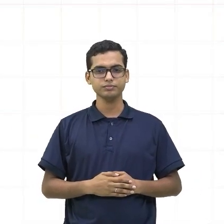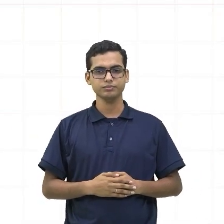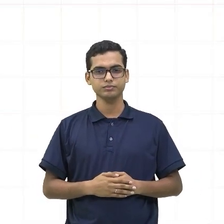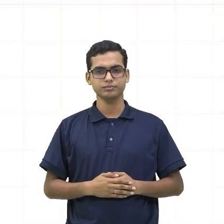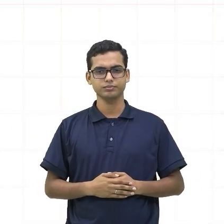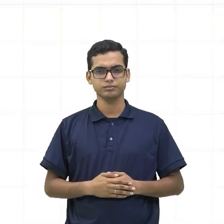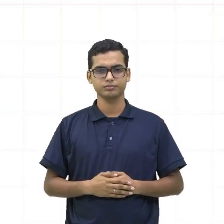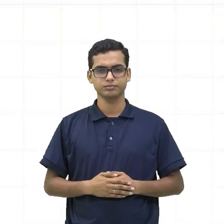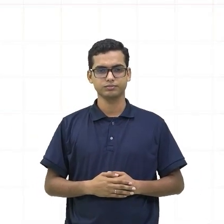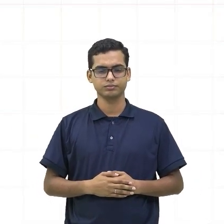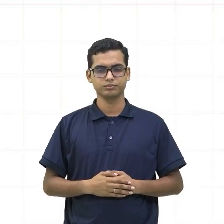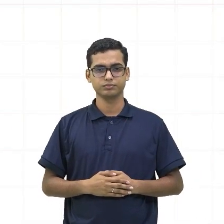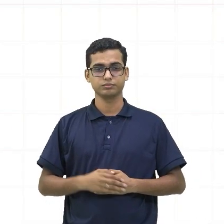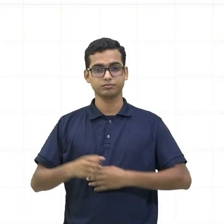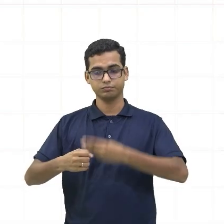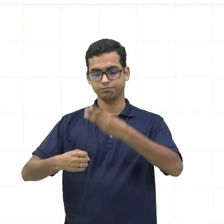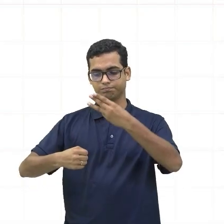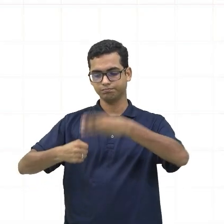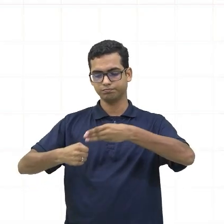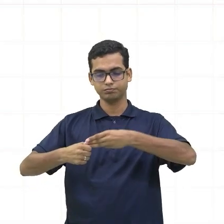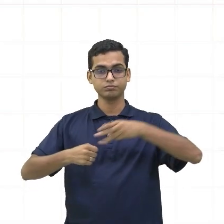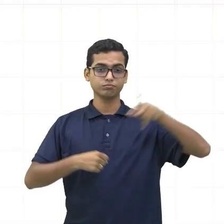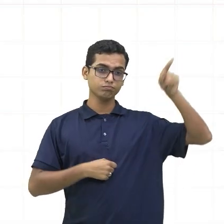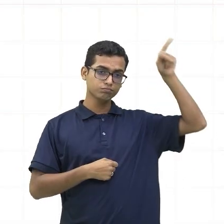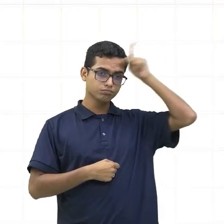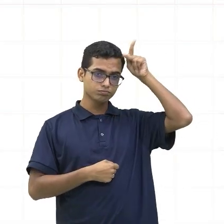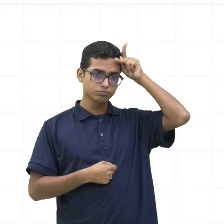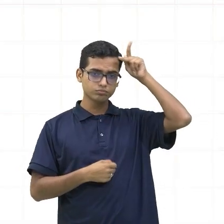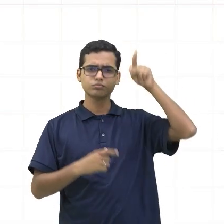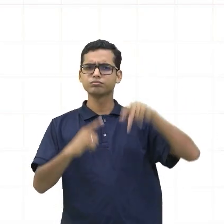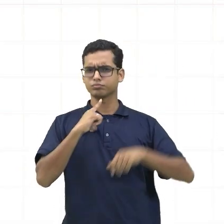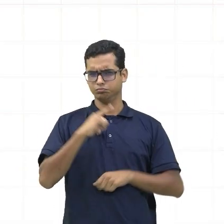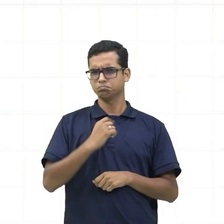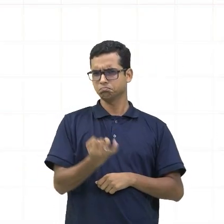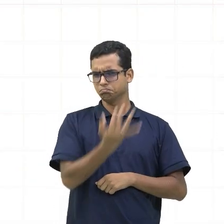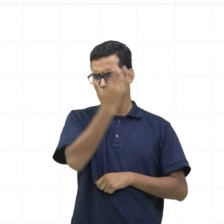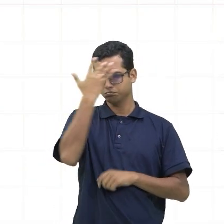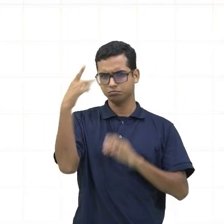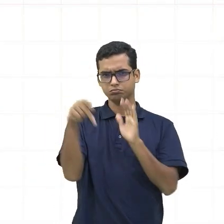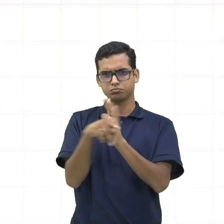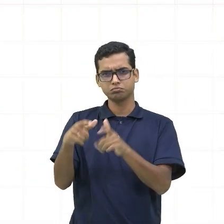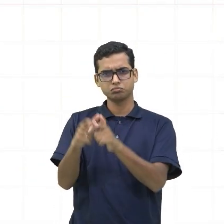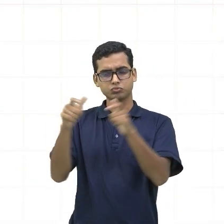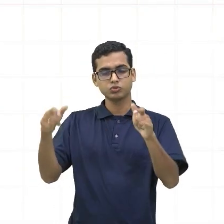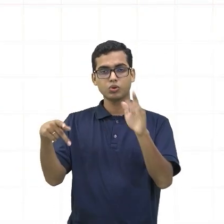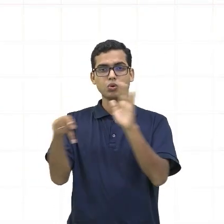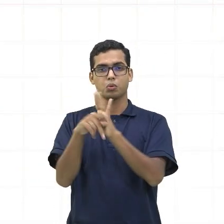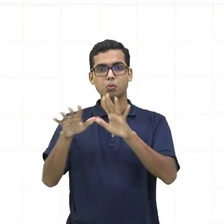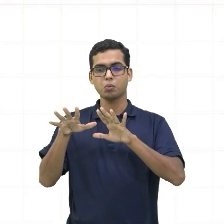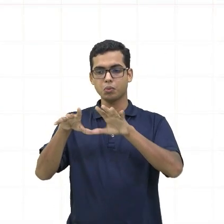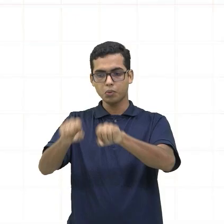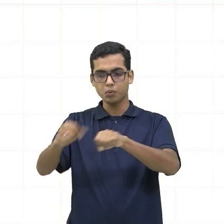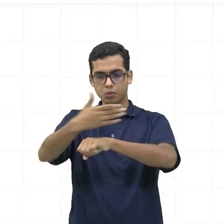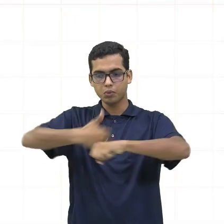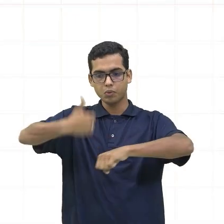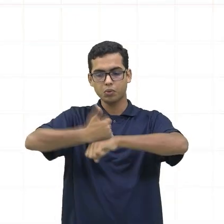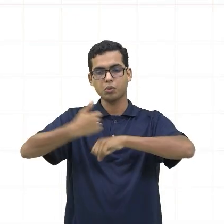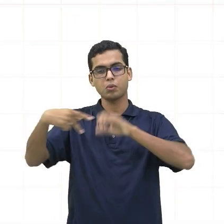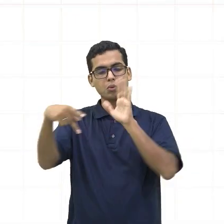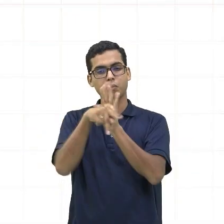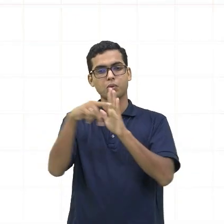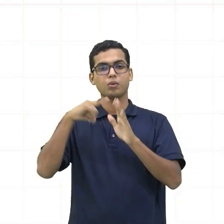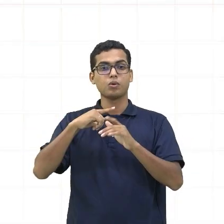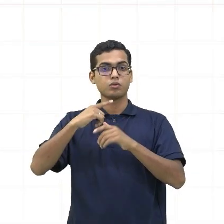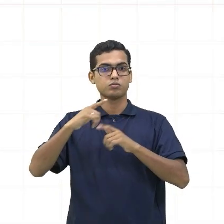Então, lá no município de Parintins, nós tivemos aí uma forte presença das colônias japonesas, né, onde